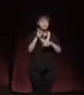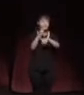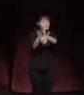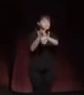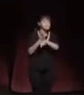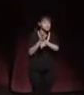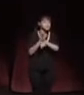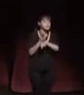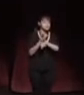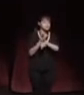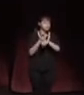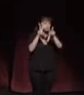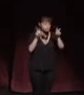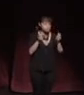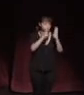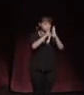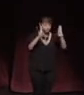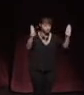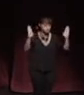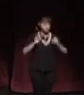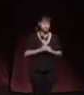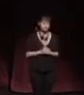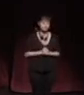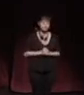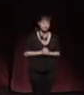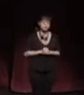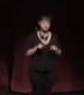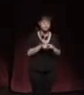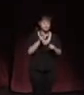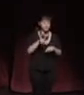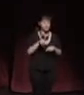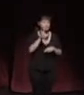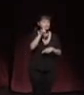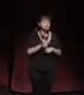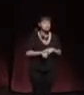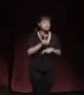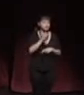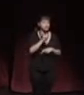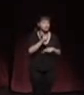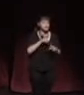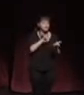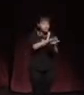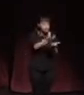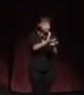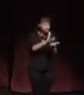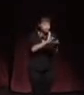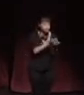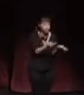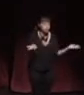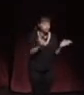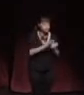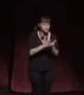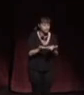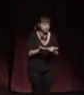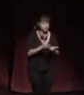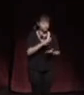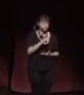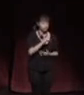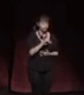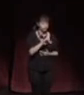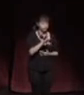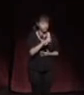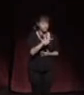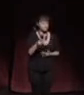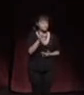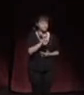diretora da Colección de Melon Libros que Piensan la Infância e